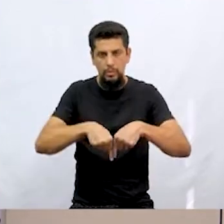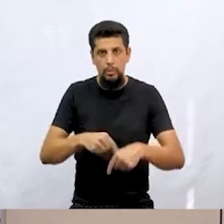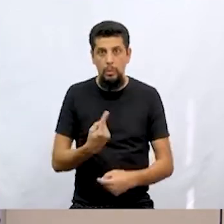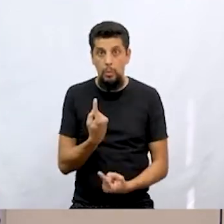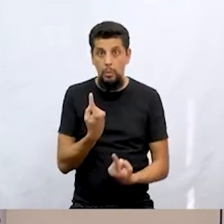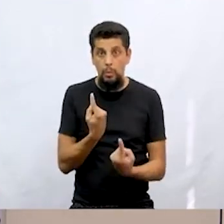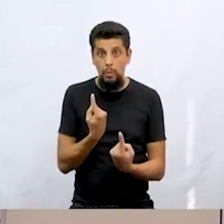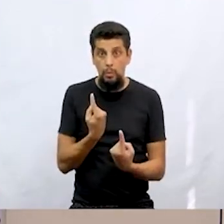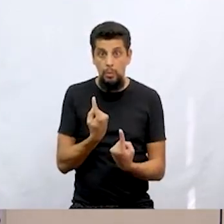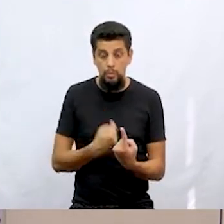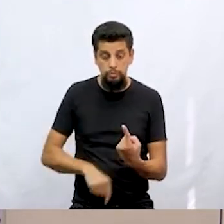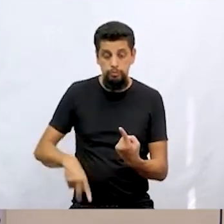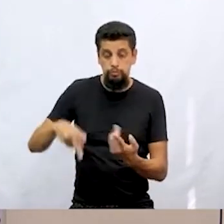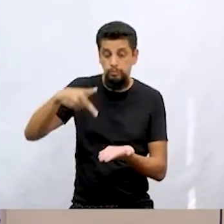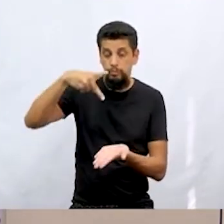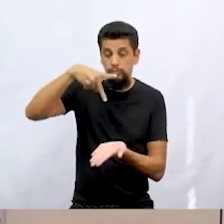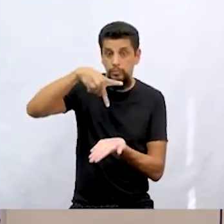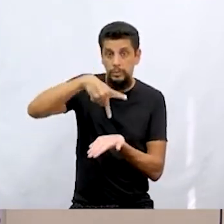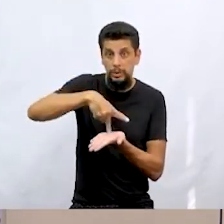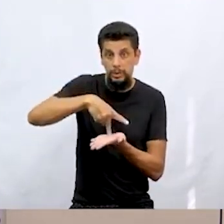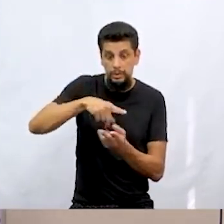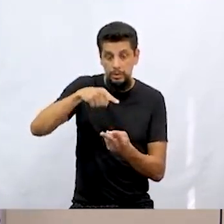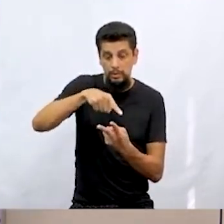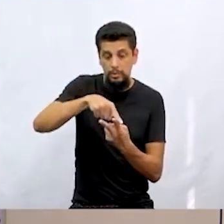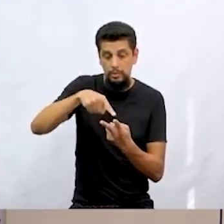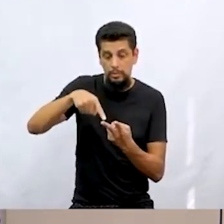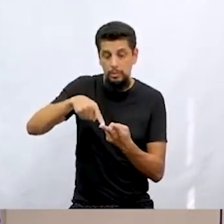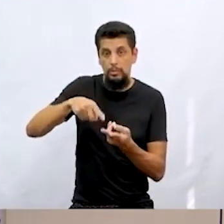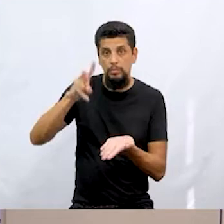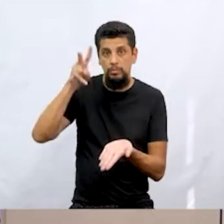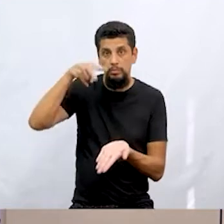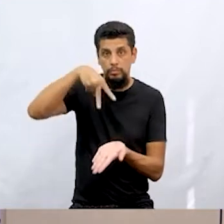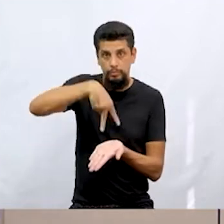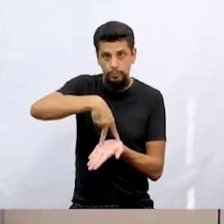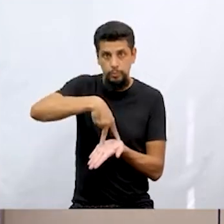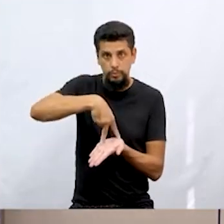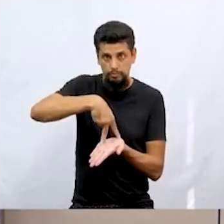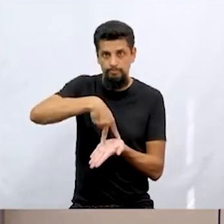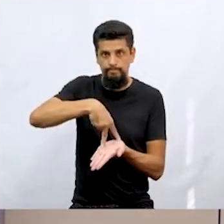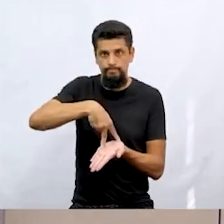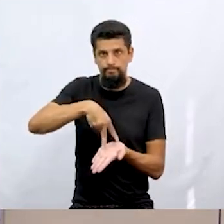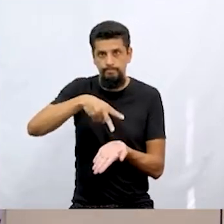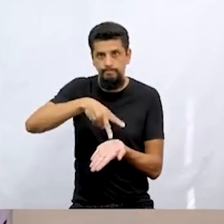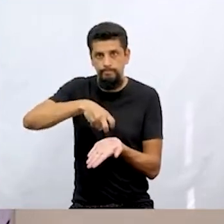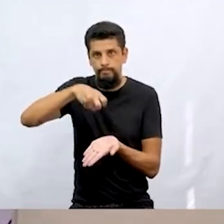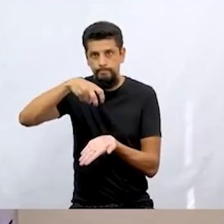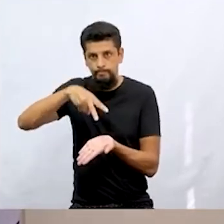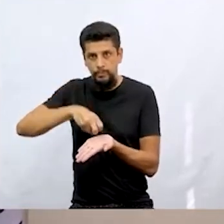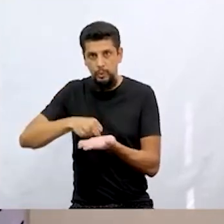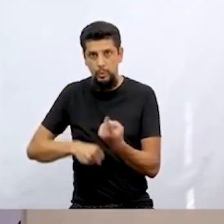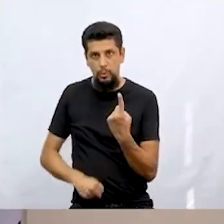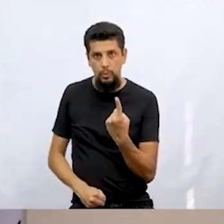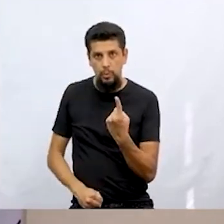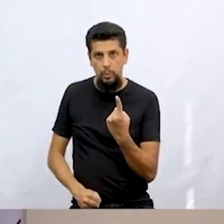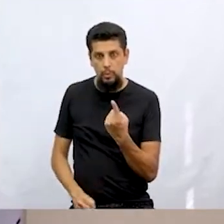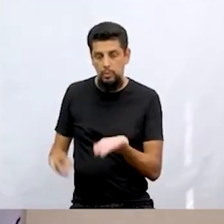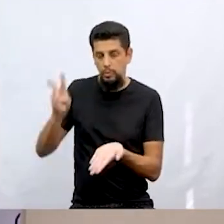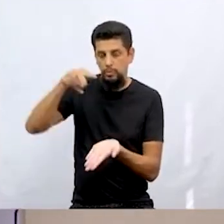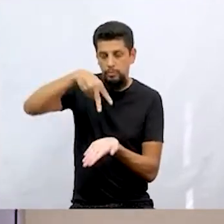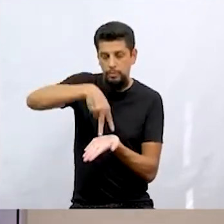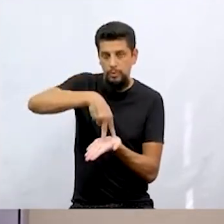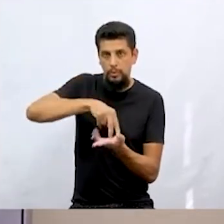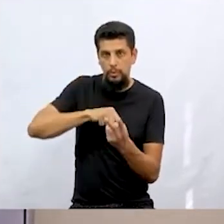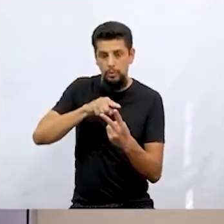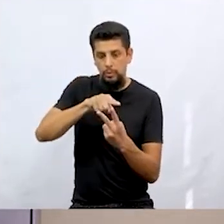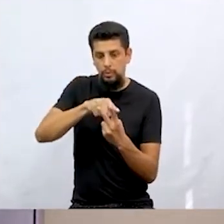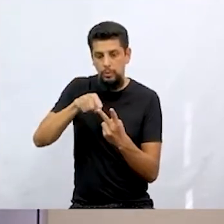pé. Quando eu tenho dois quadradinhos, eu uso os dois pés para pular. Pular. Certo? Daí,